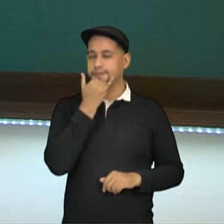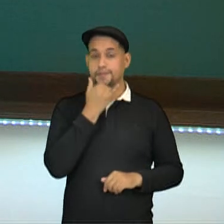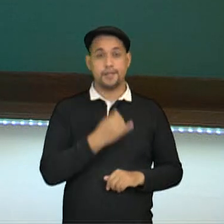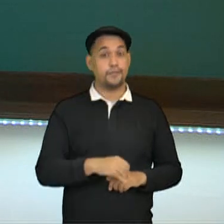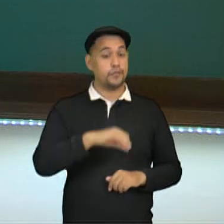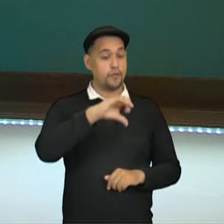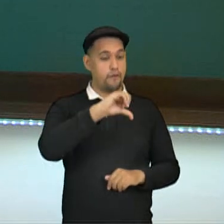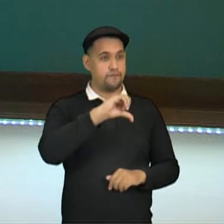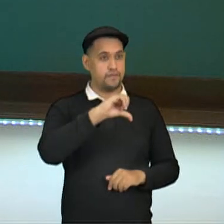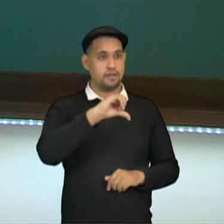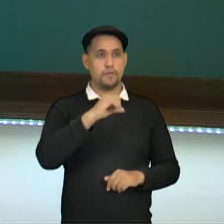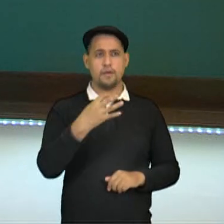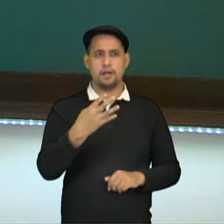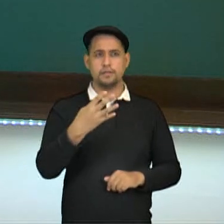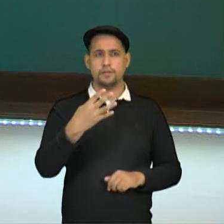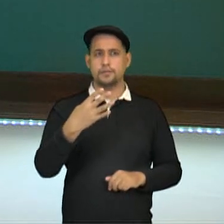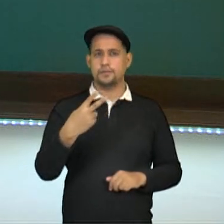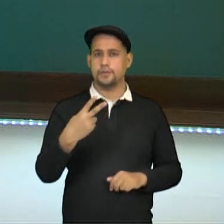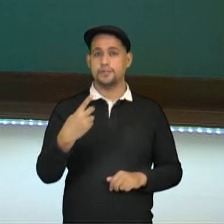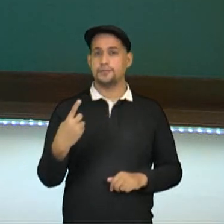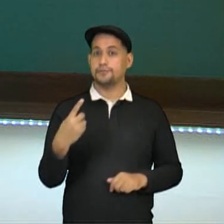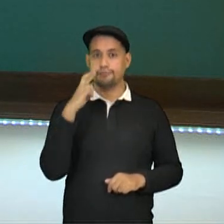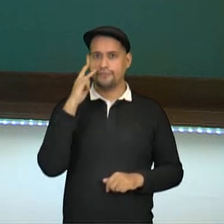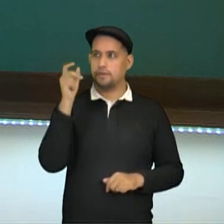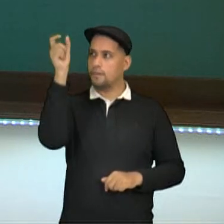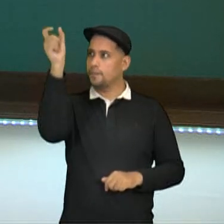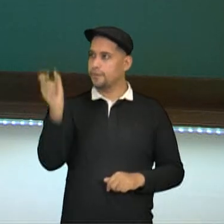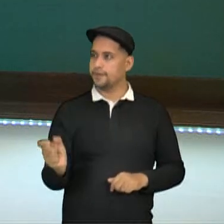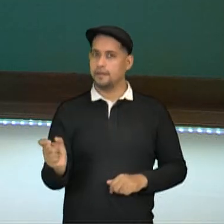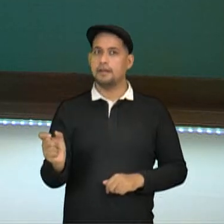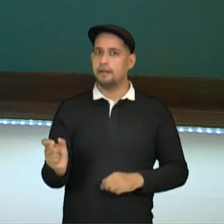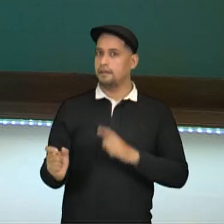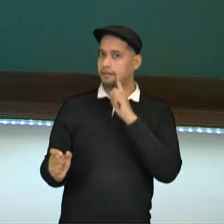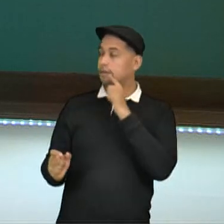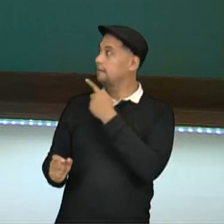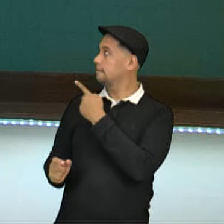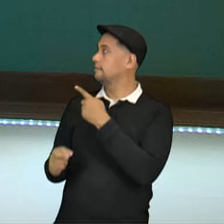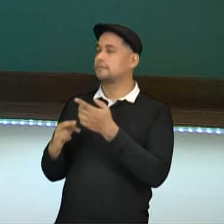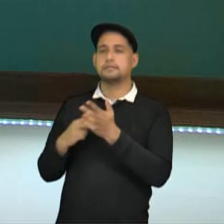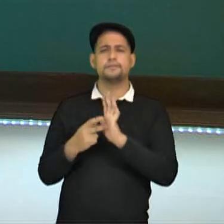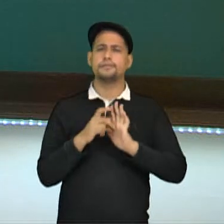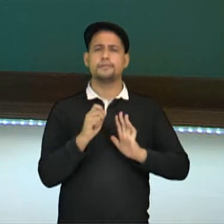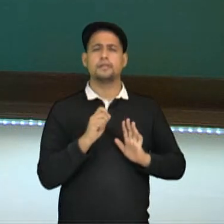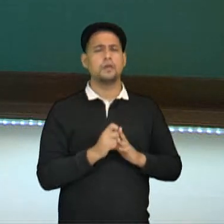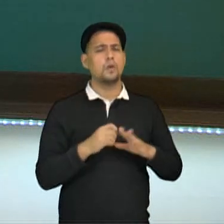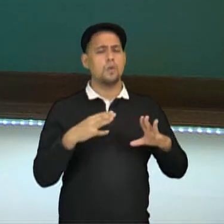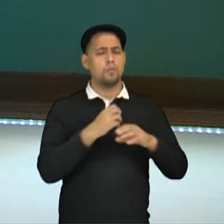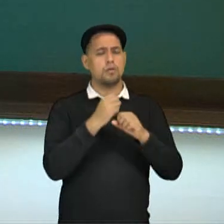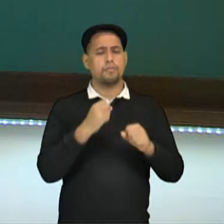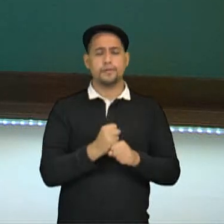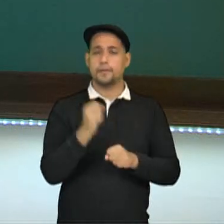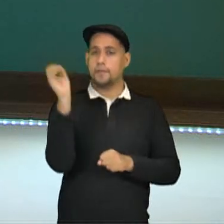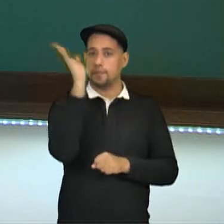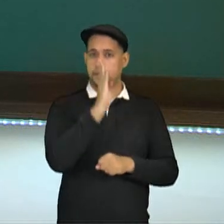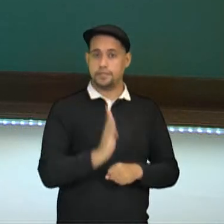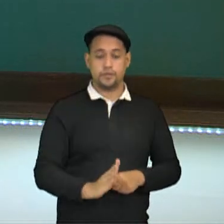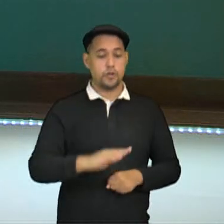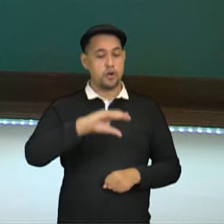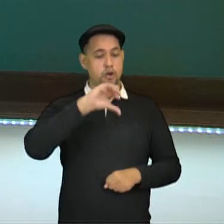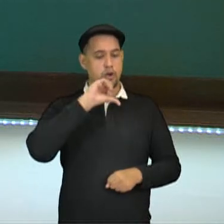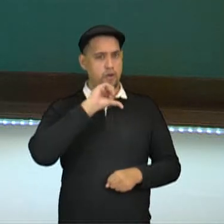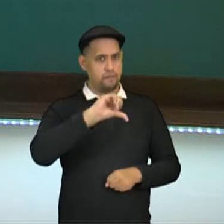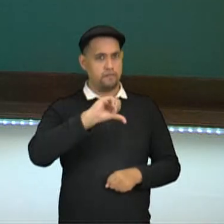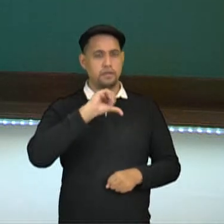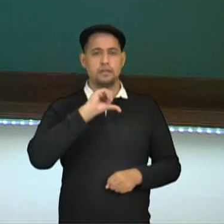9, 4, 2 e 1. Isso significa o quê? Os pontos obtidos. Então, o Brasil ficou com 9